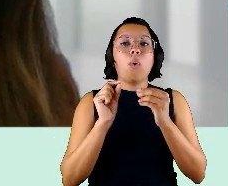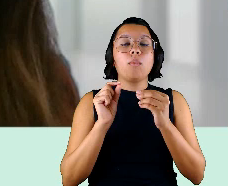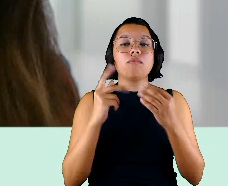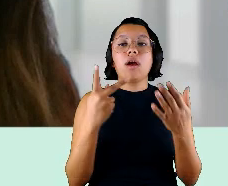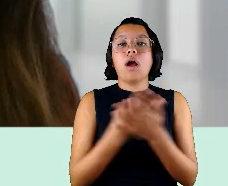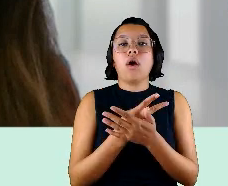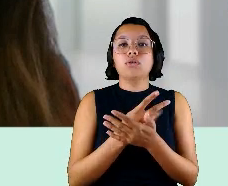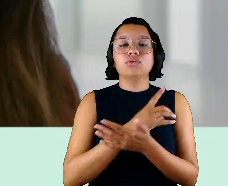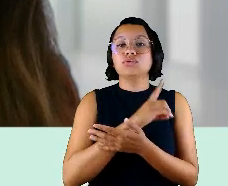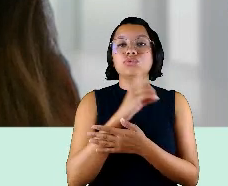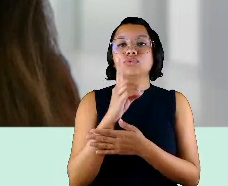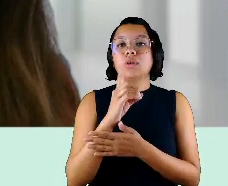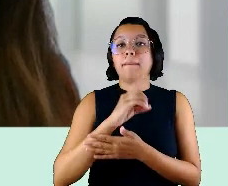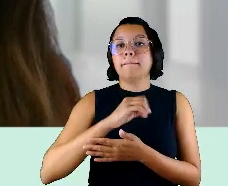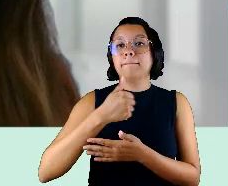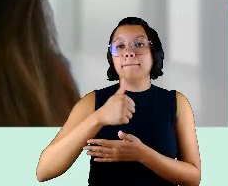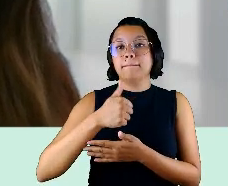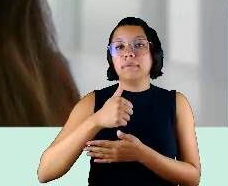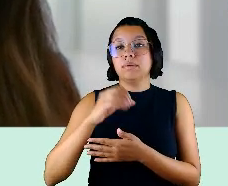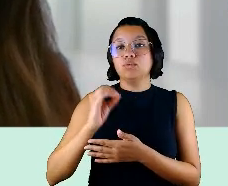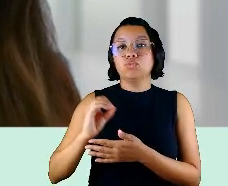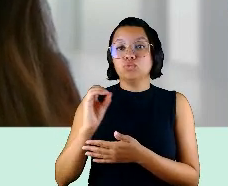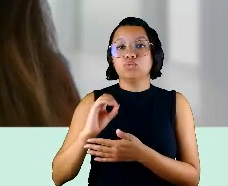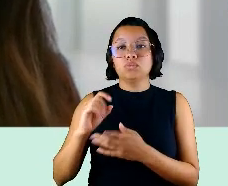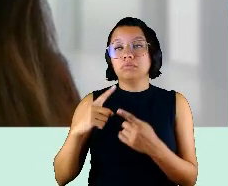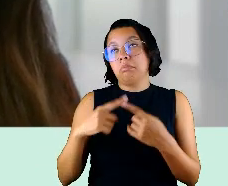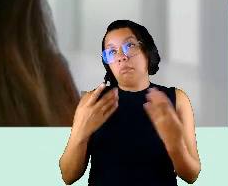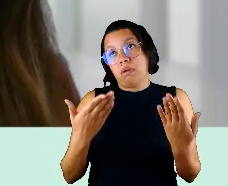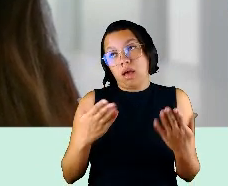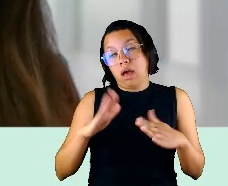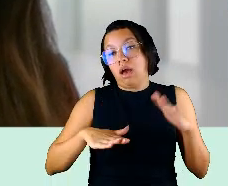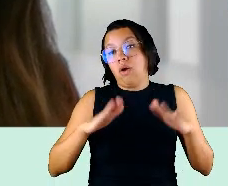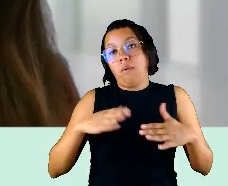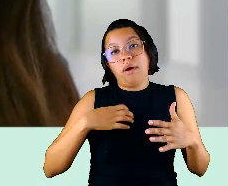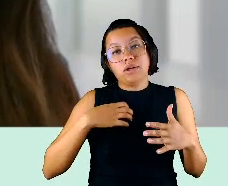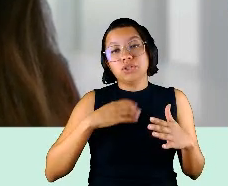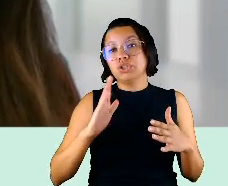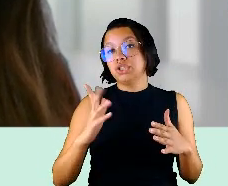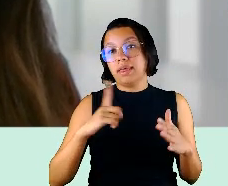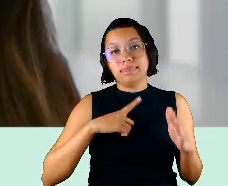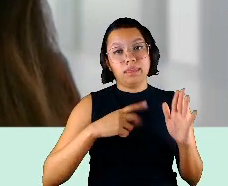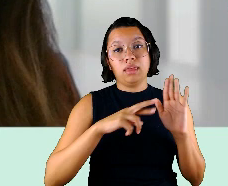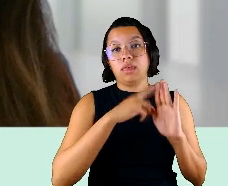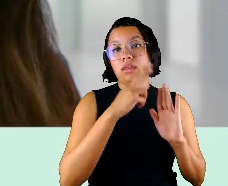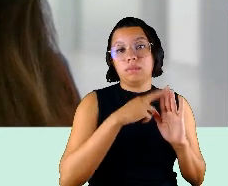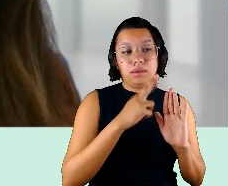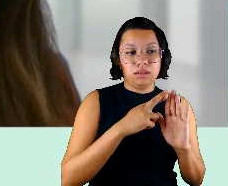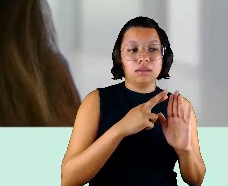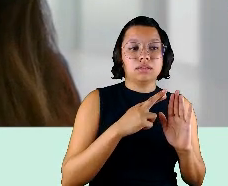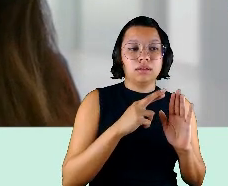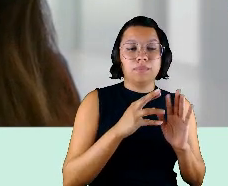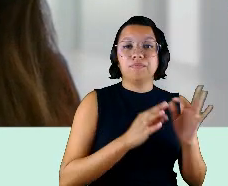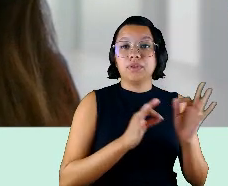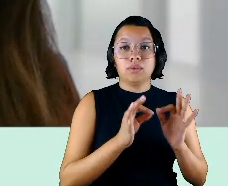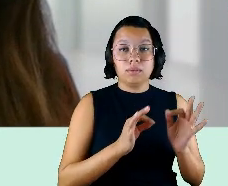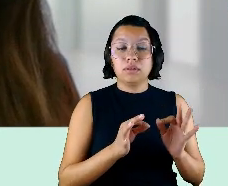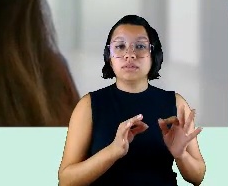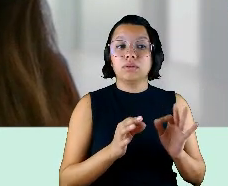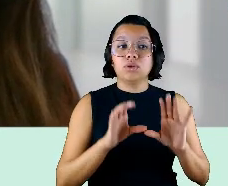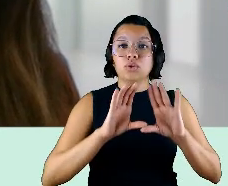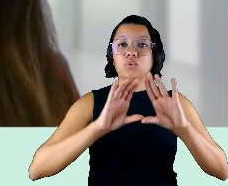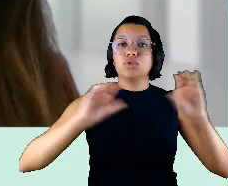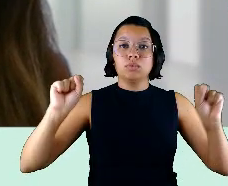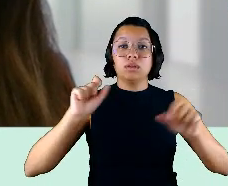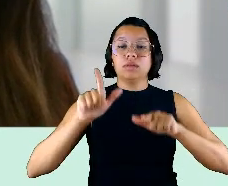de 1º de outubro. Mas, de qualquer maneira, já há aqui essa regulamentação que é dos tribunais para